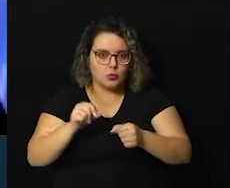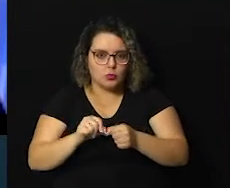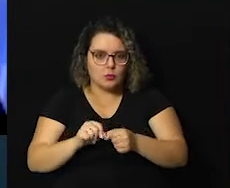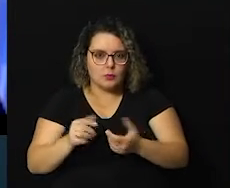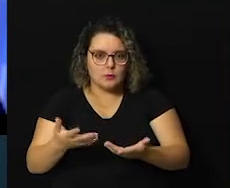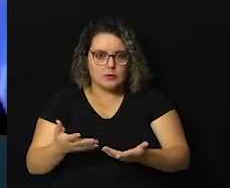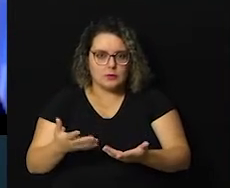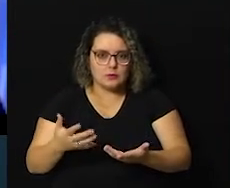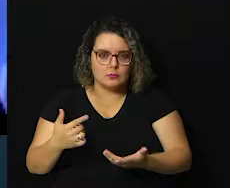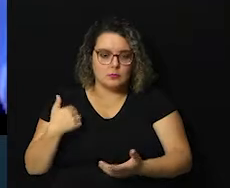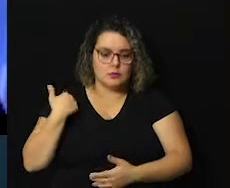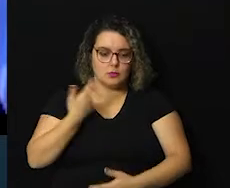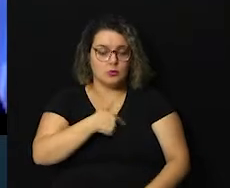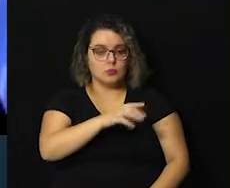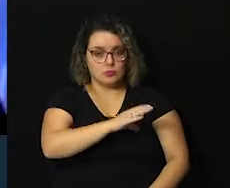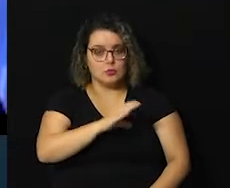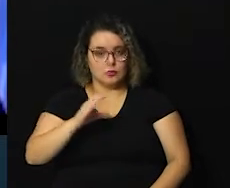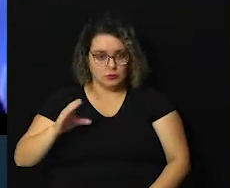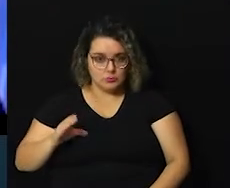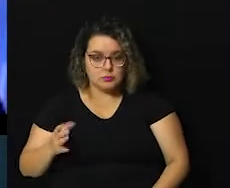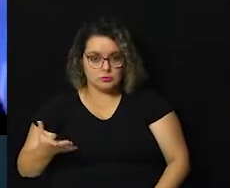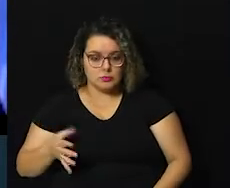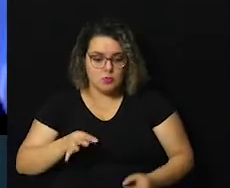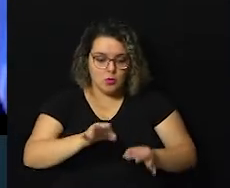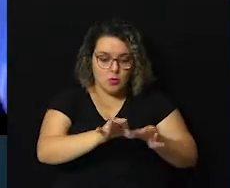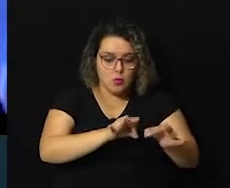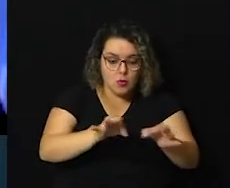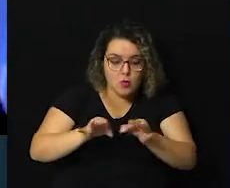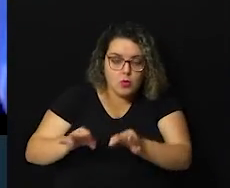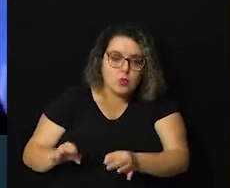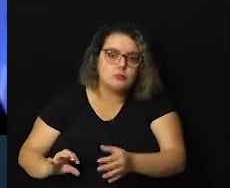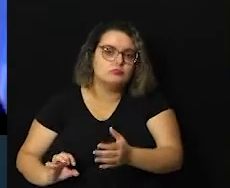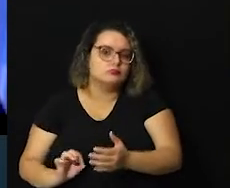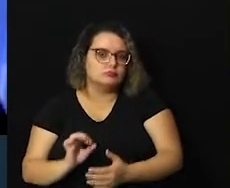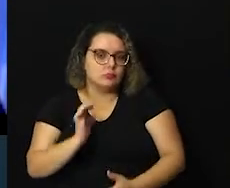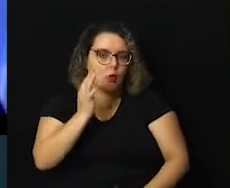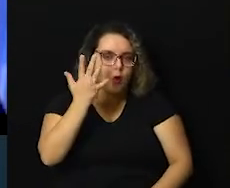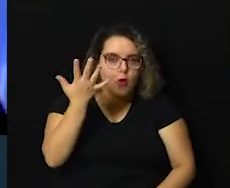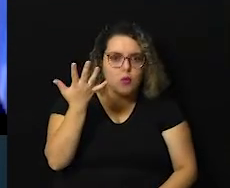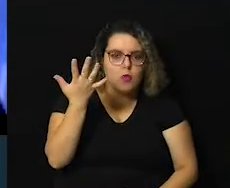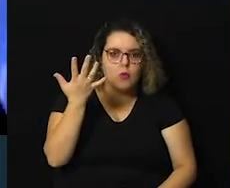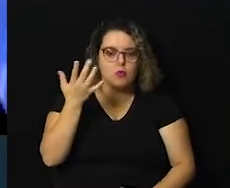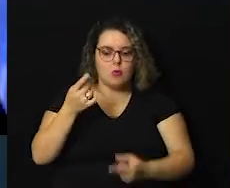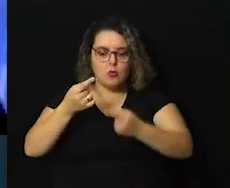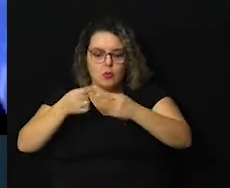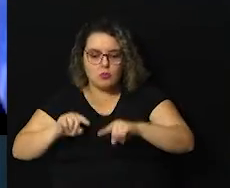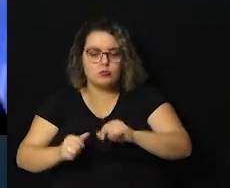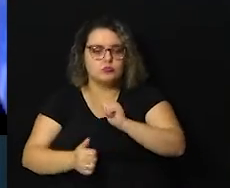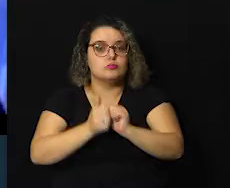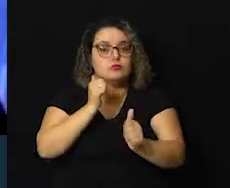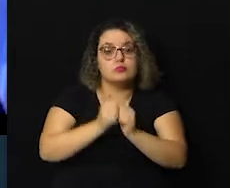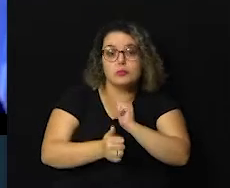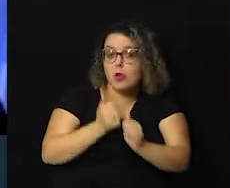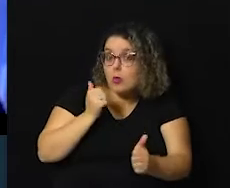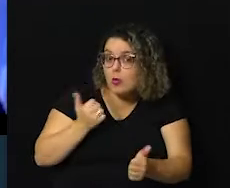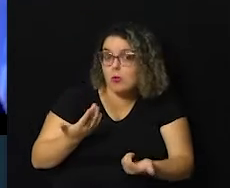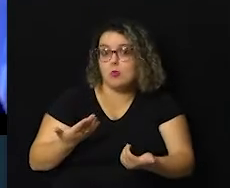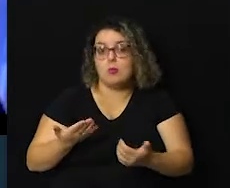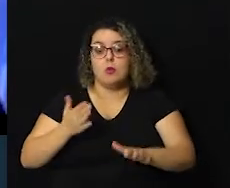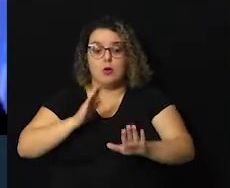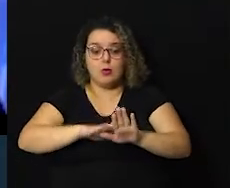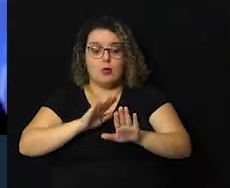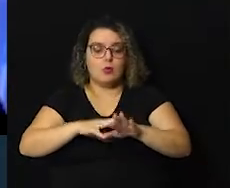aquilo que a gente fazia para os nossos clientes ou seja organização de eventos organização de campeonatos de esports